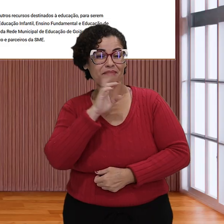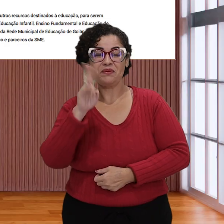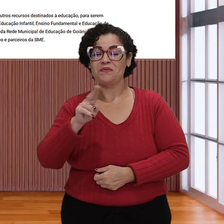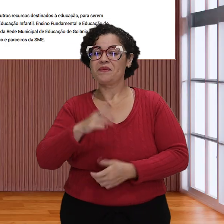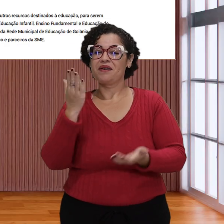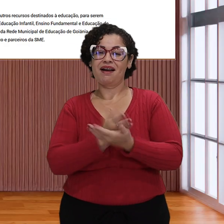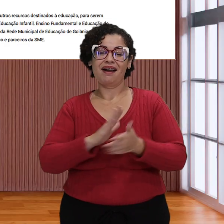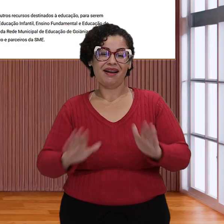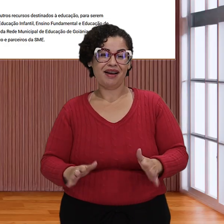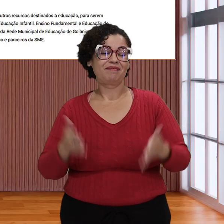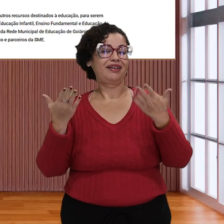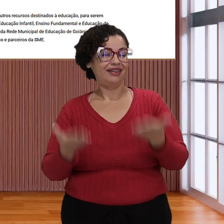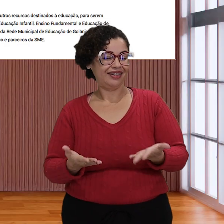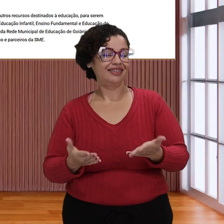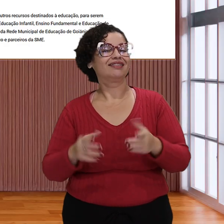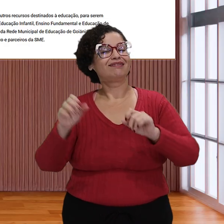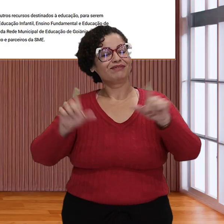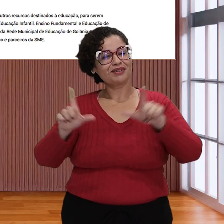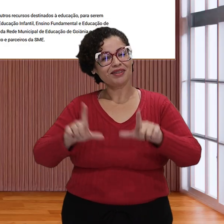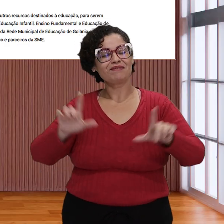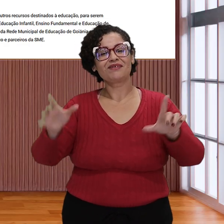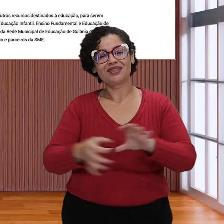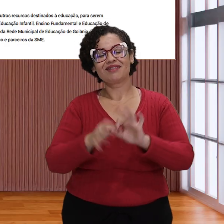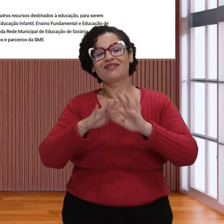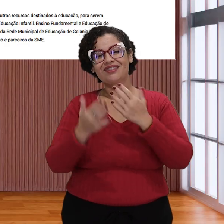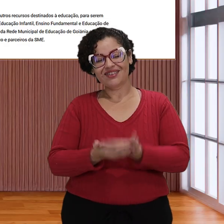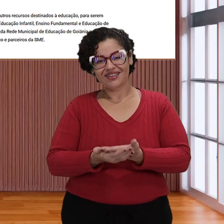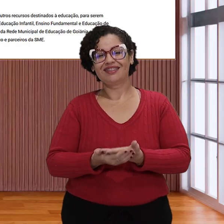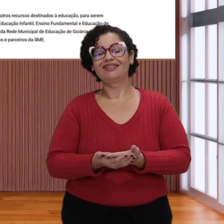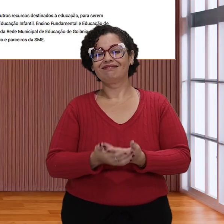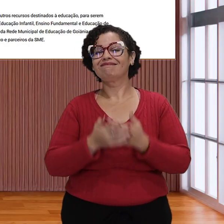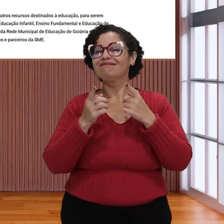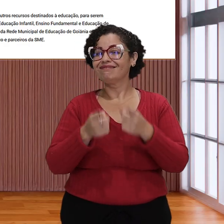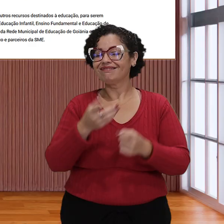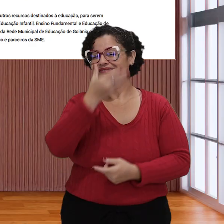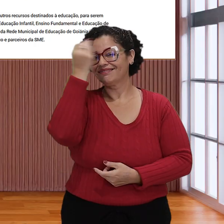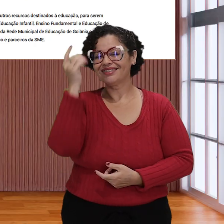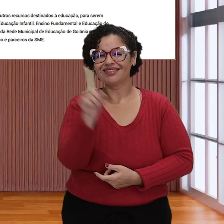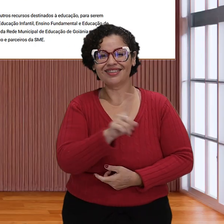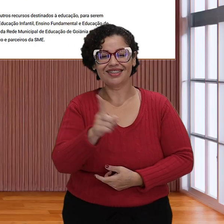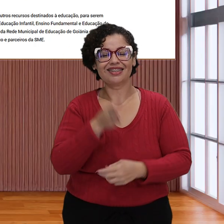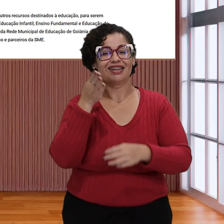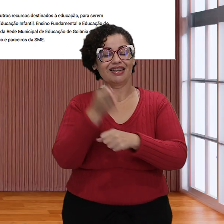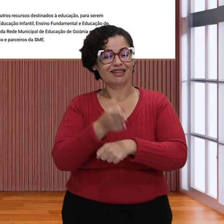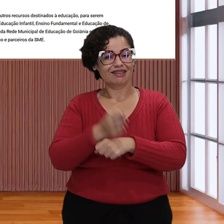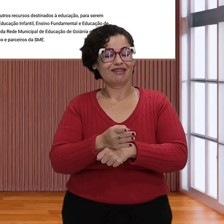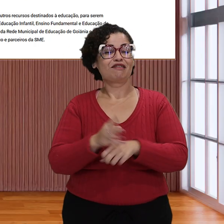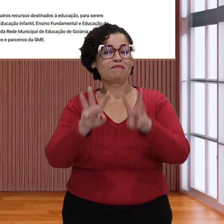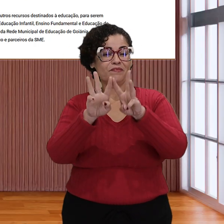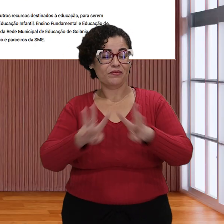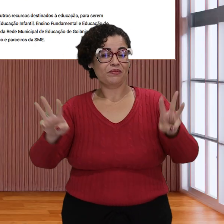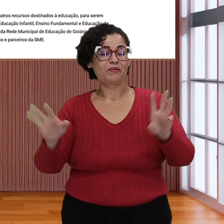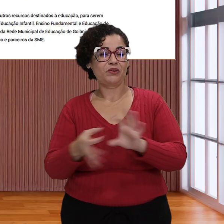conhecimento nunca para. Este foi mais um programa Conexão Escola e não se esqueçam de acessar